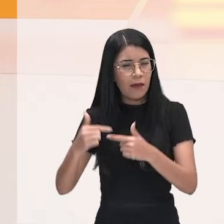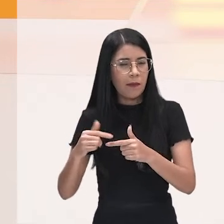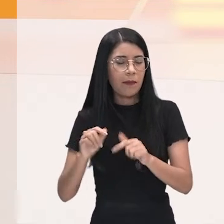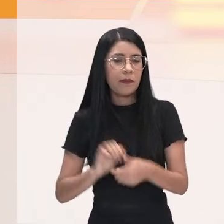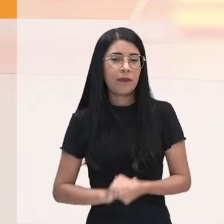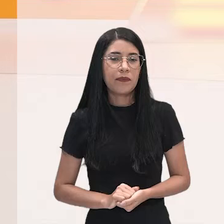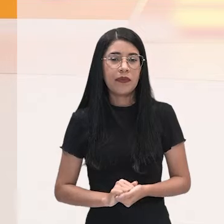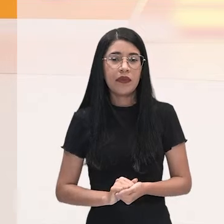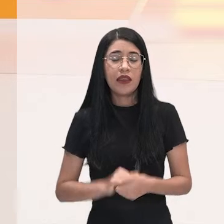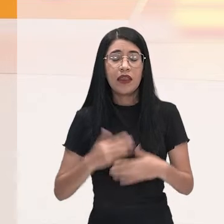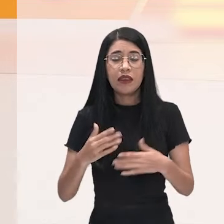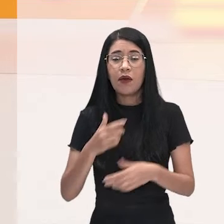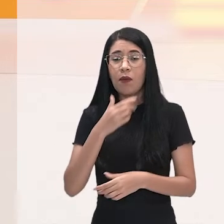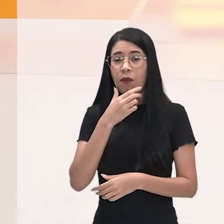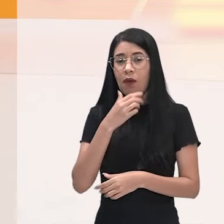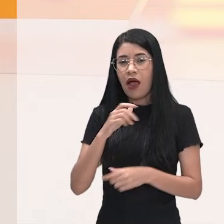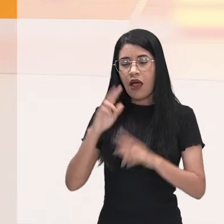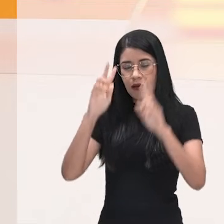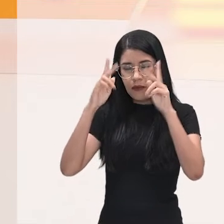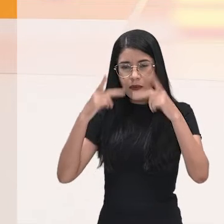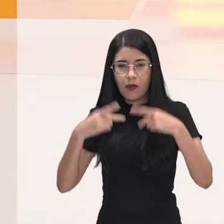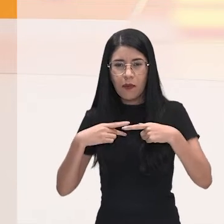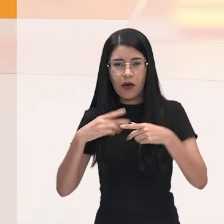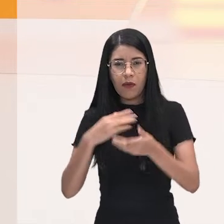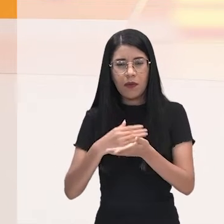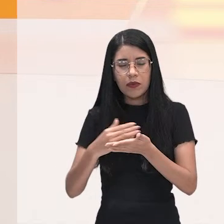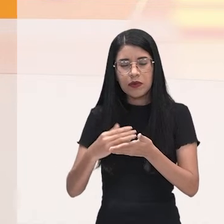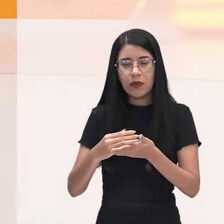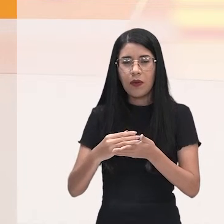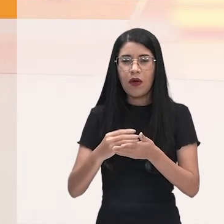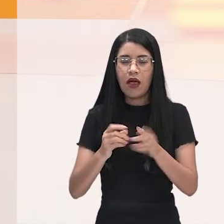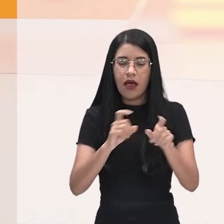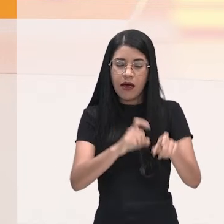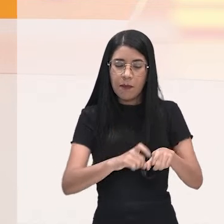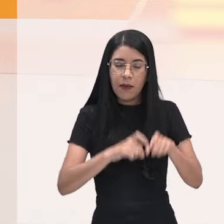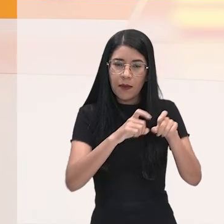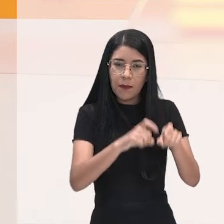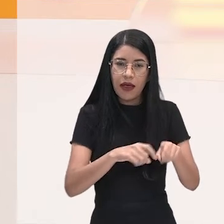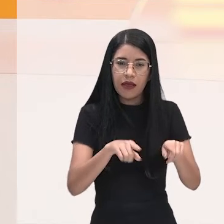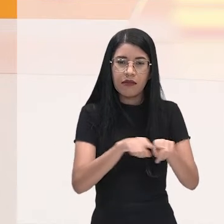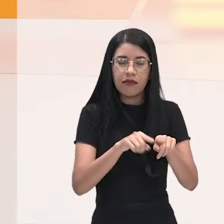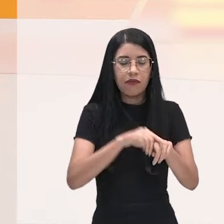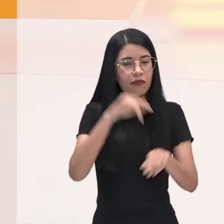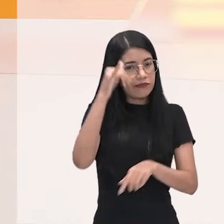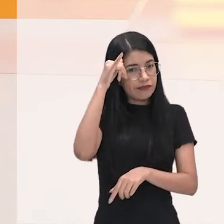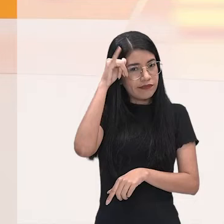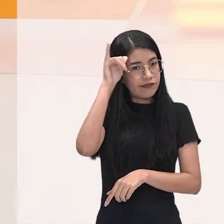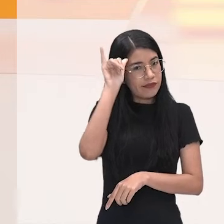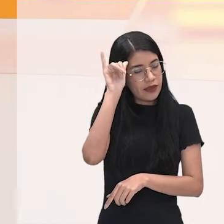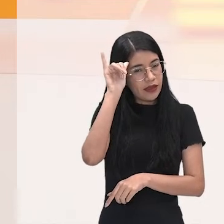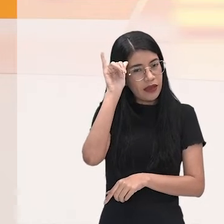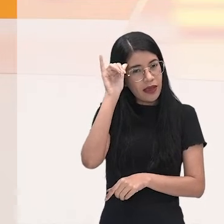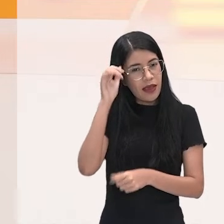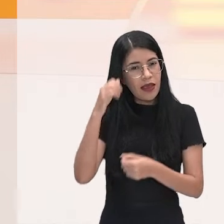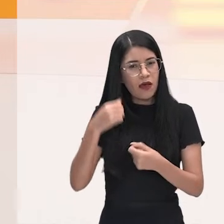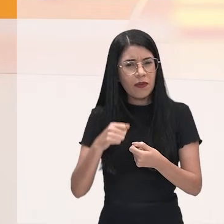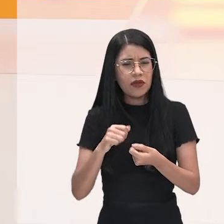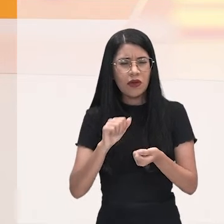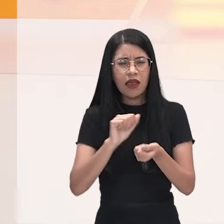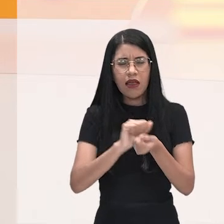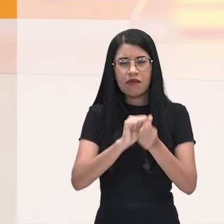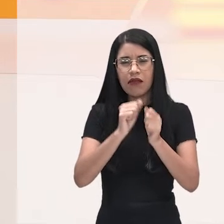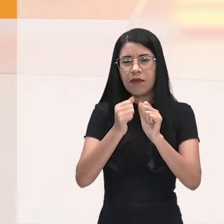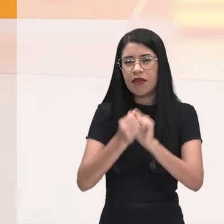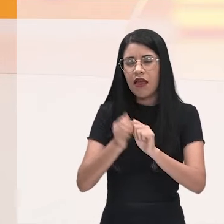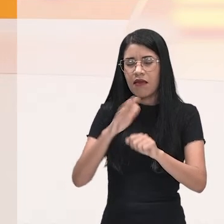trocar. Então, a gente vai fazer isso com os aldeamentos, com outros povos, com outras tribos que viviam ali. Isso lá atrás, tá bom? Há 4, 5 mil anos